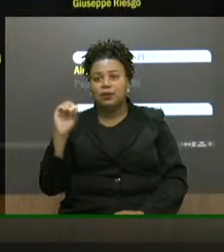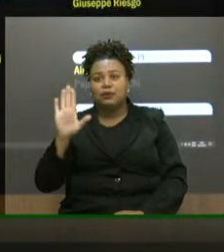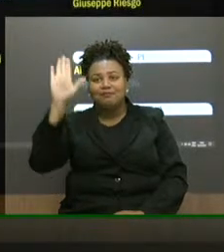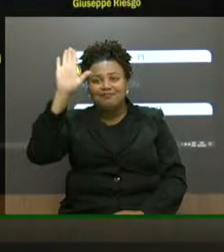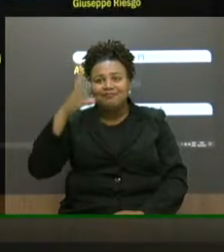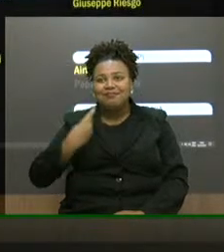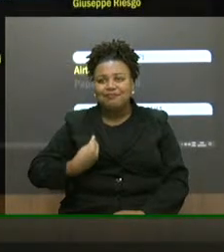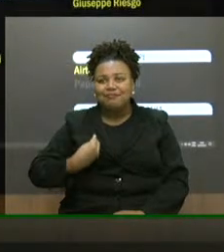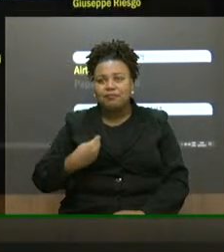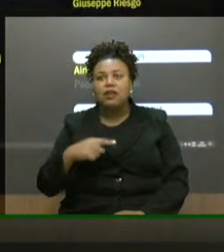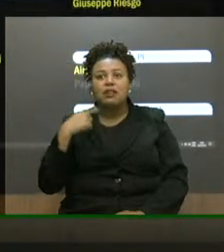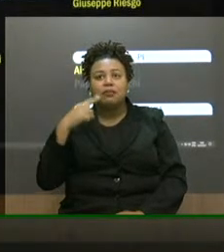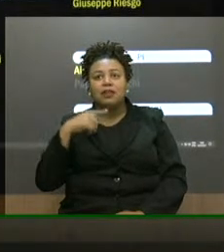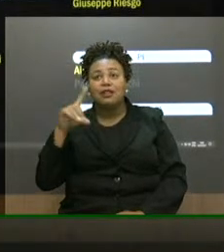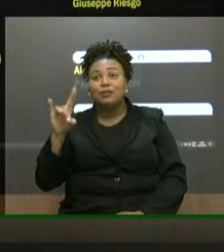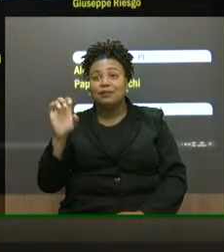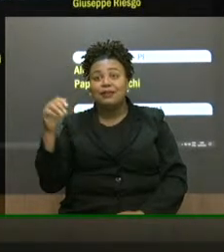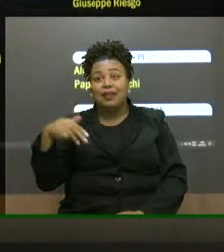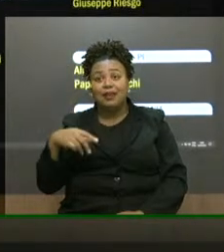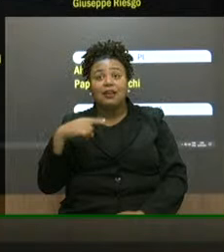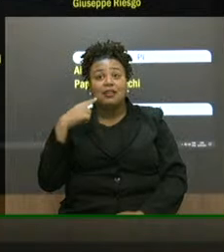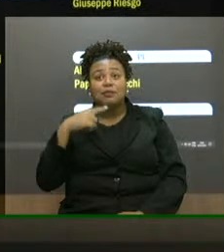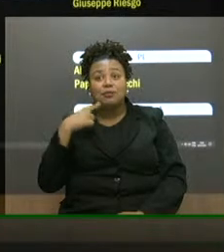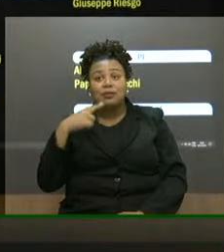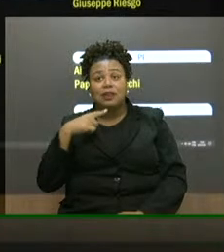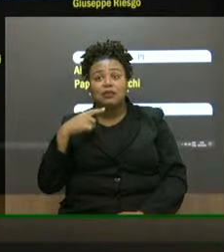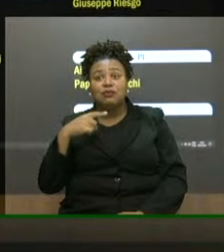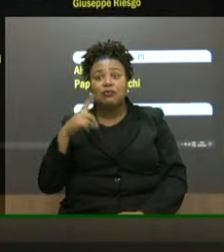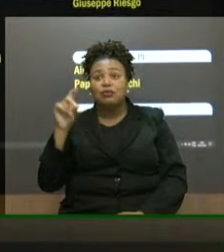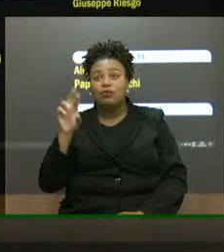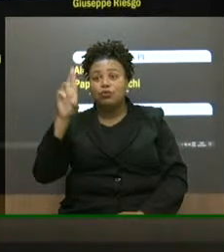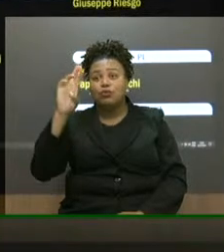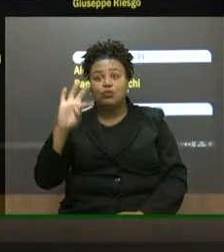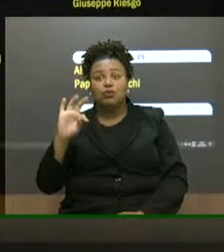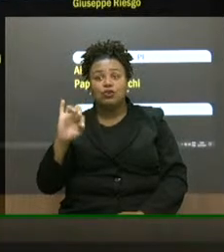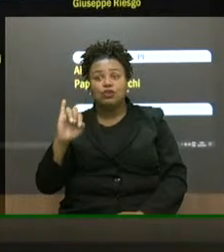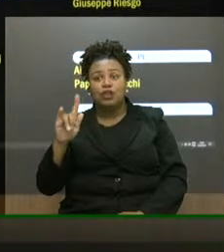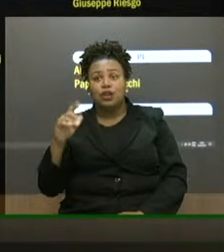Presente, presidente. Democratas, doutor Thiago Duarte.